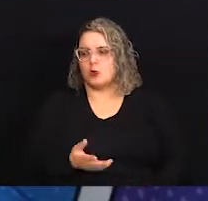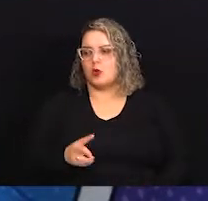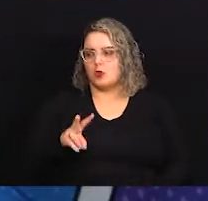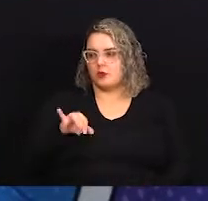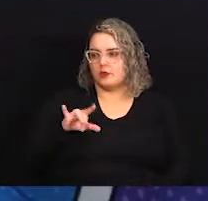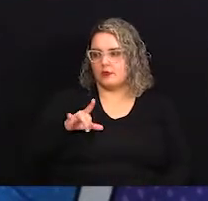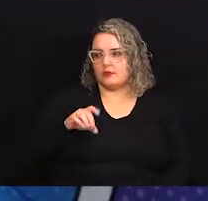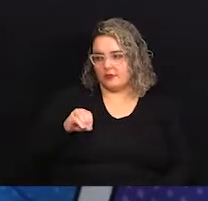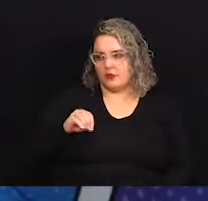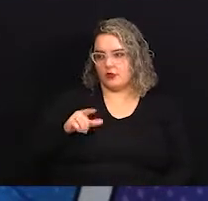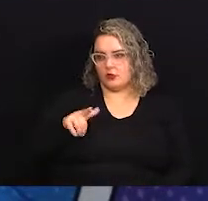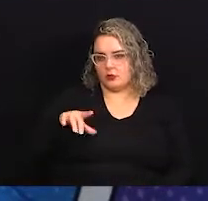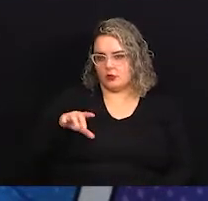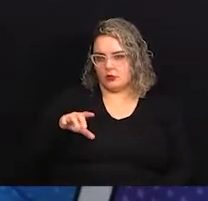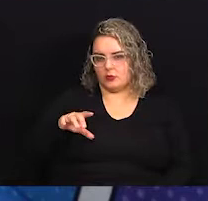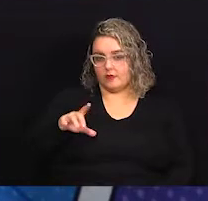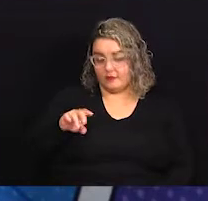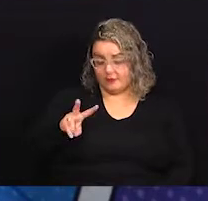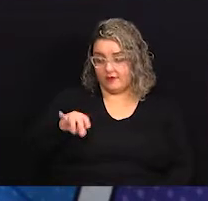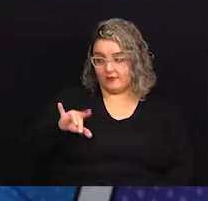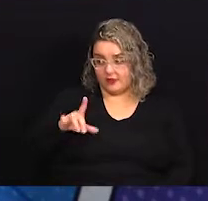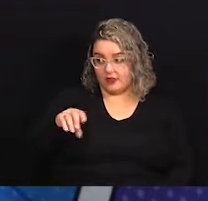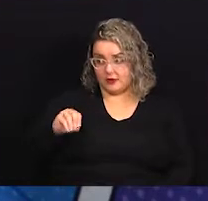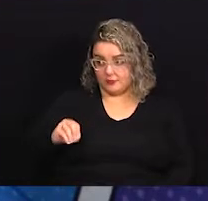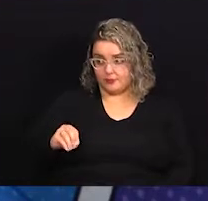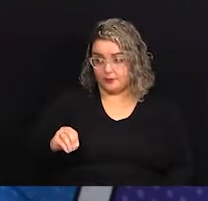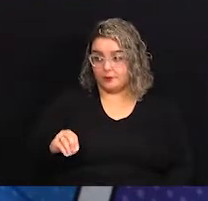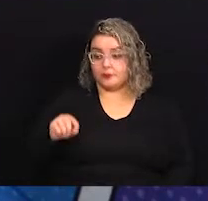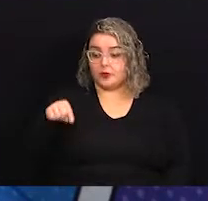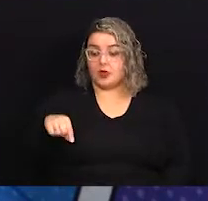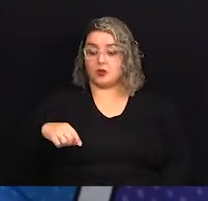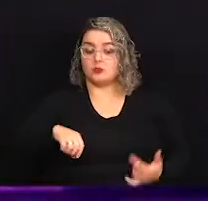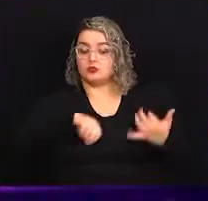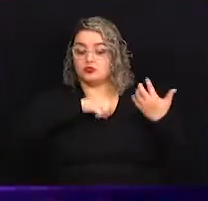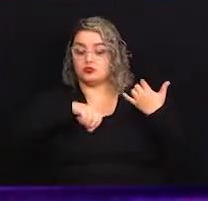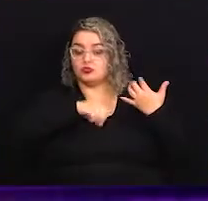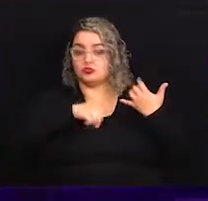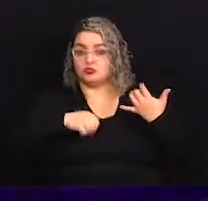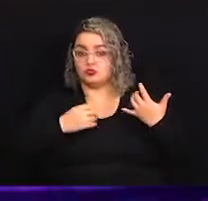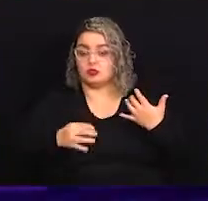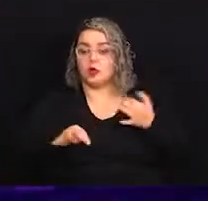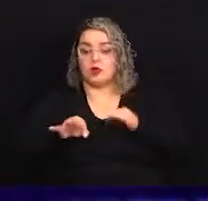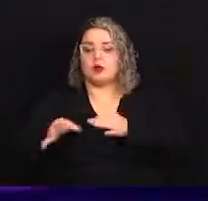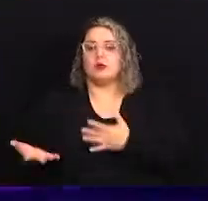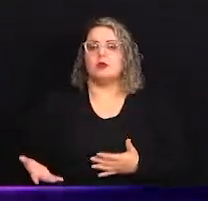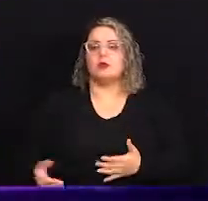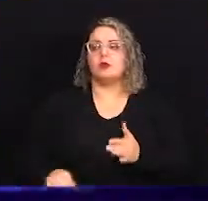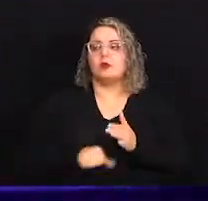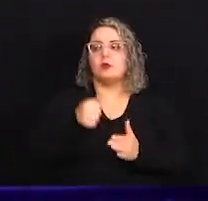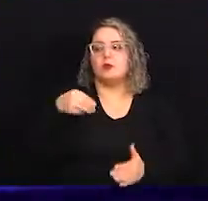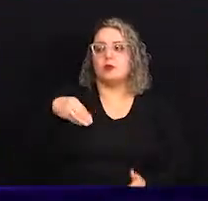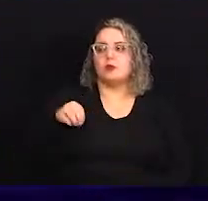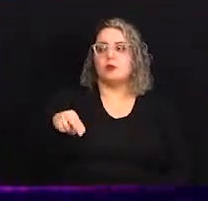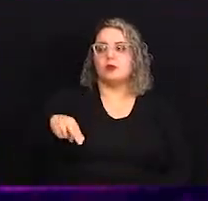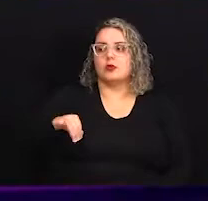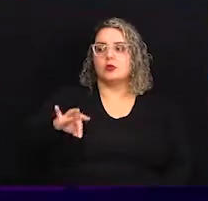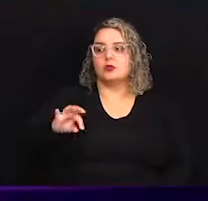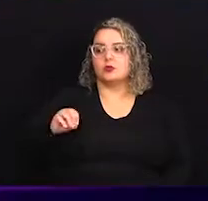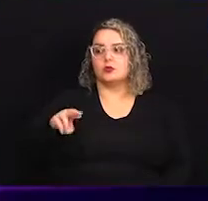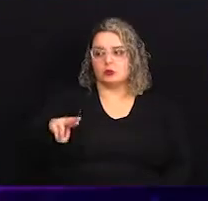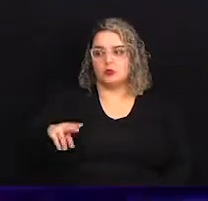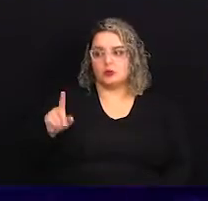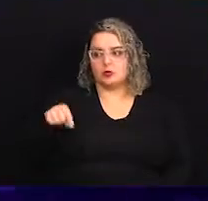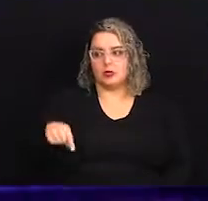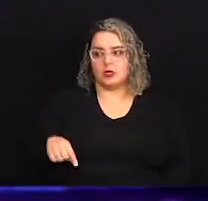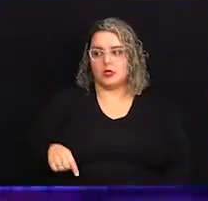ela principalmente são os violinistas que são os líderes da ordem. E o principal violinista da ordem chama Molitor, que